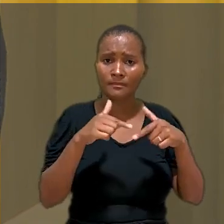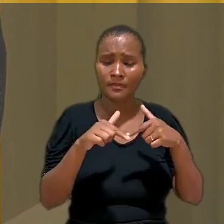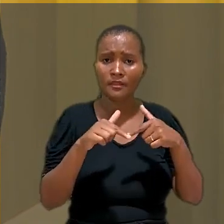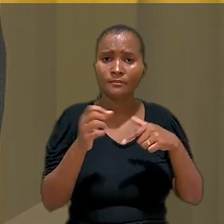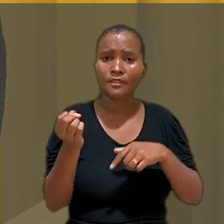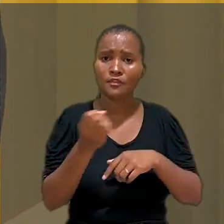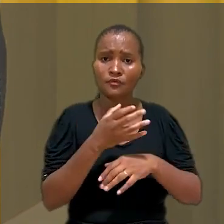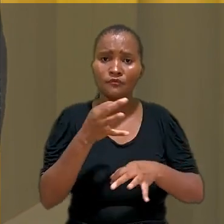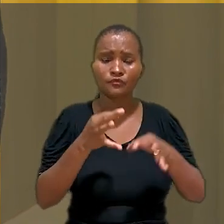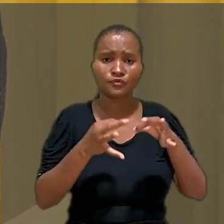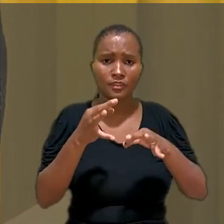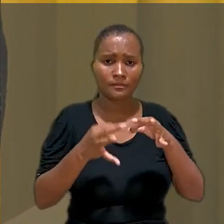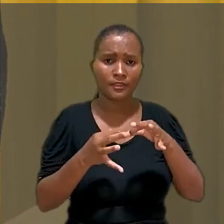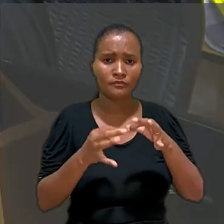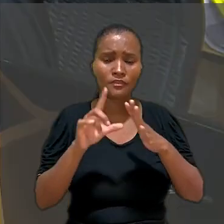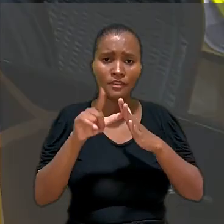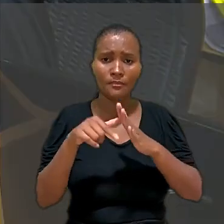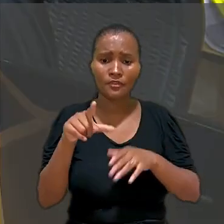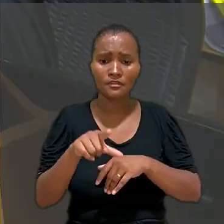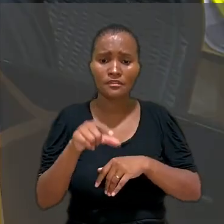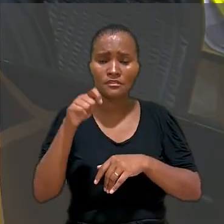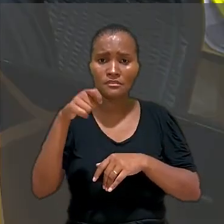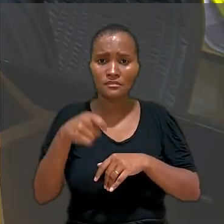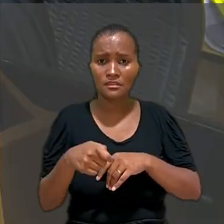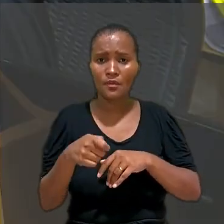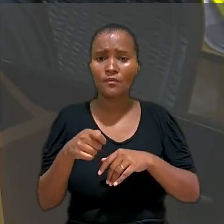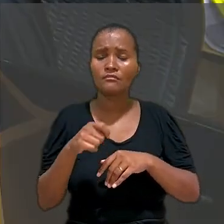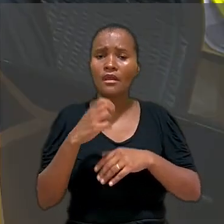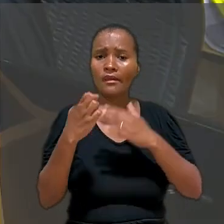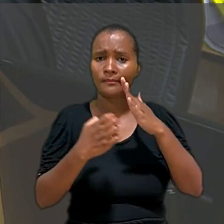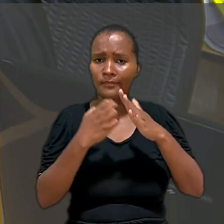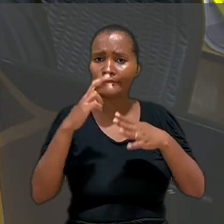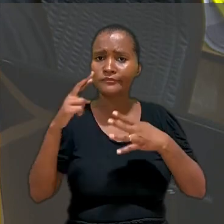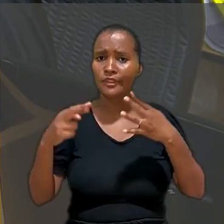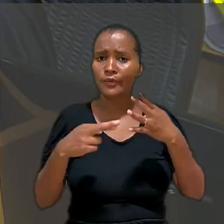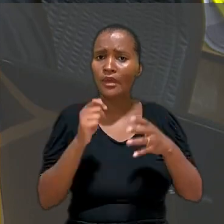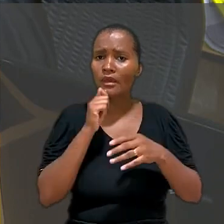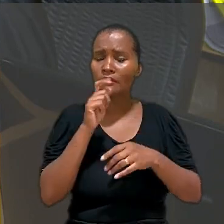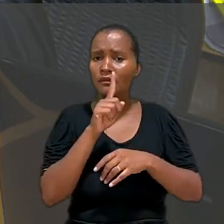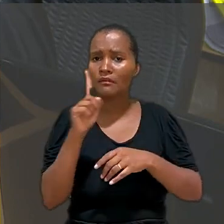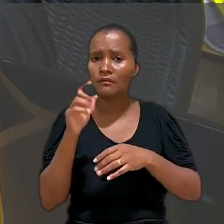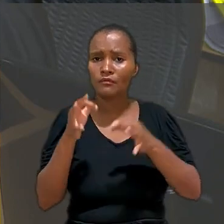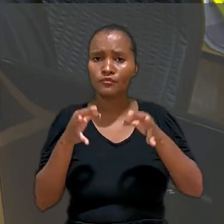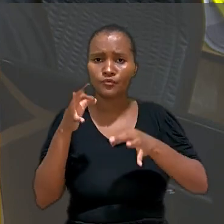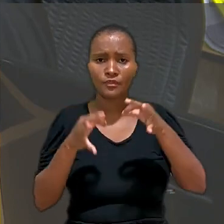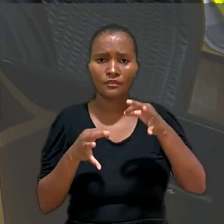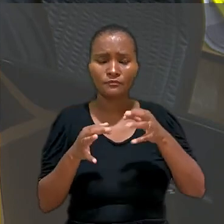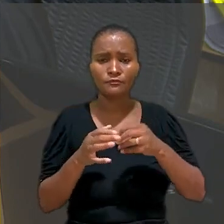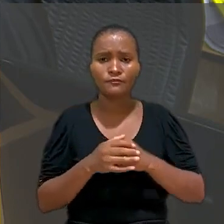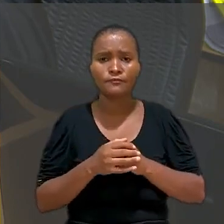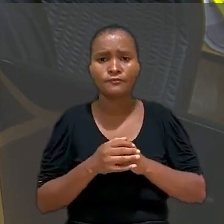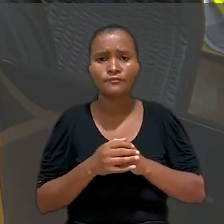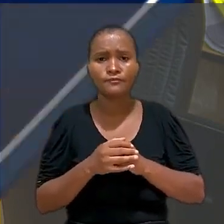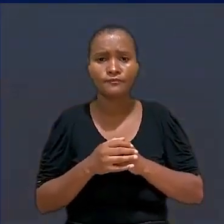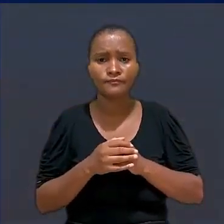trabalho de origem para novo julgamento. Após a decisão, a empresa entrou com embargos ainda não